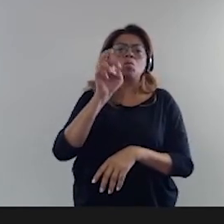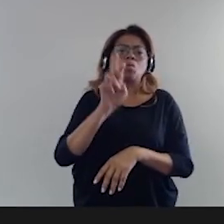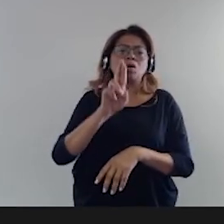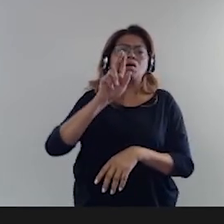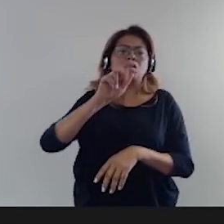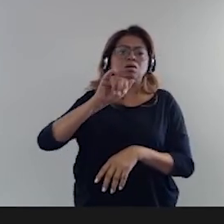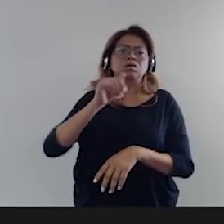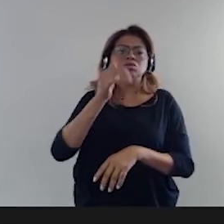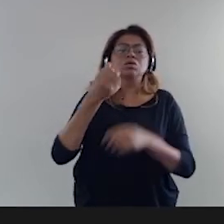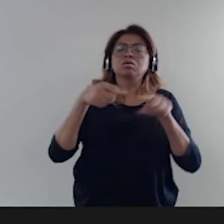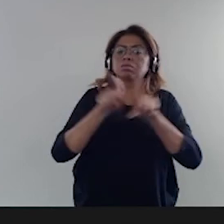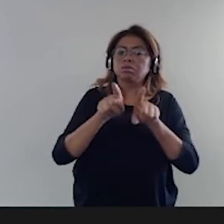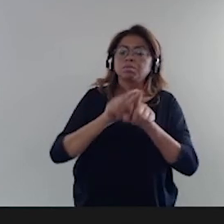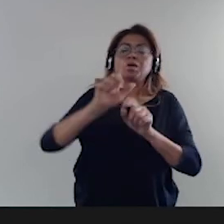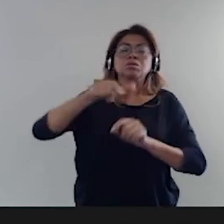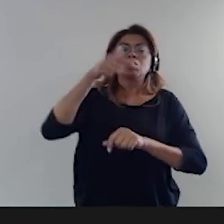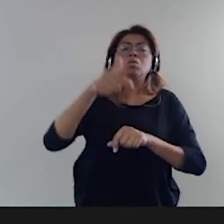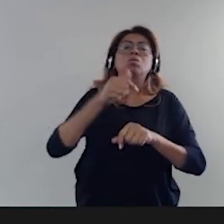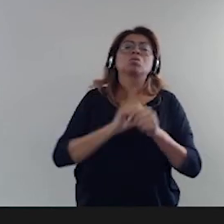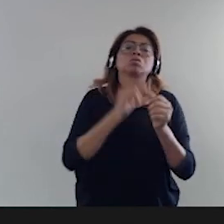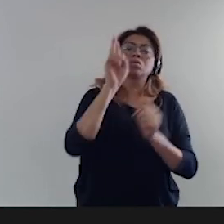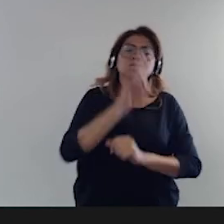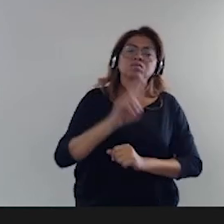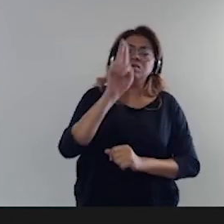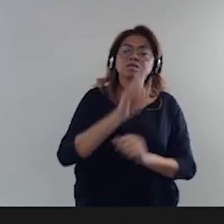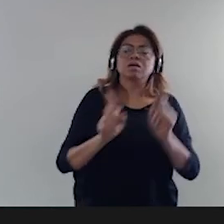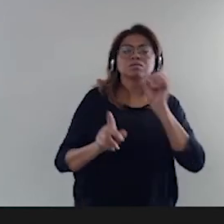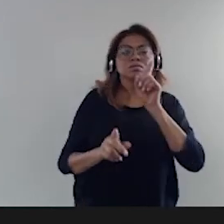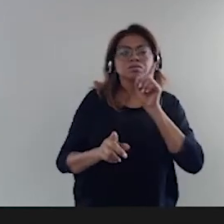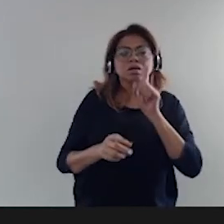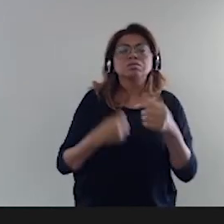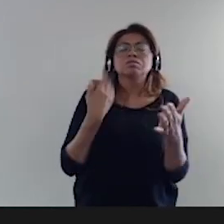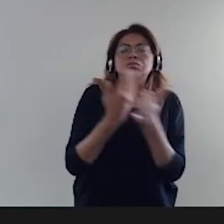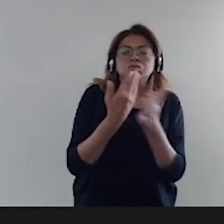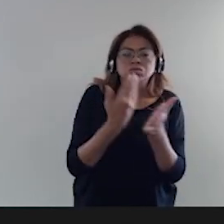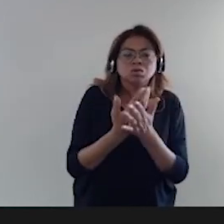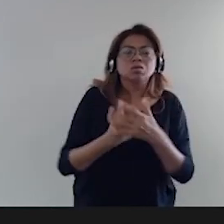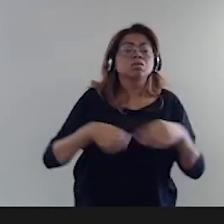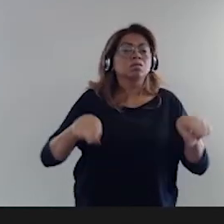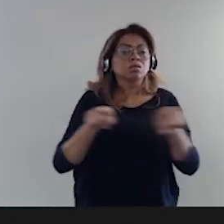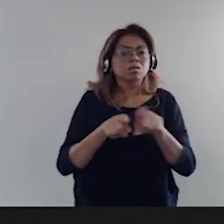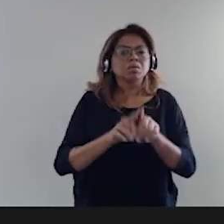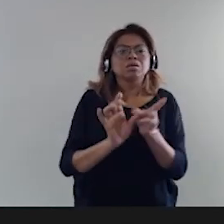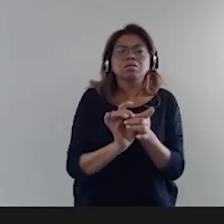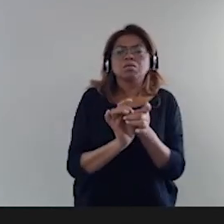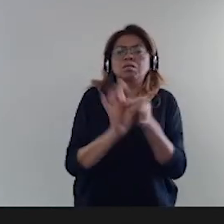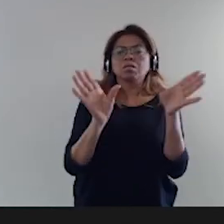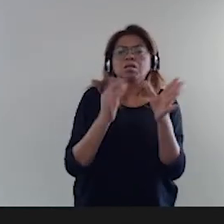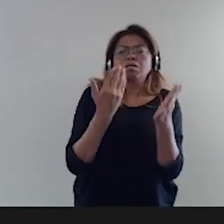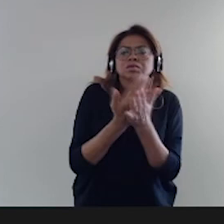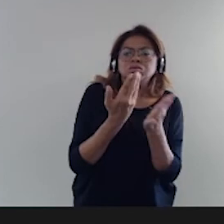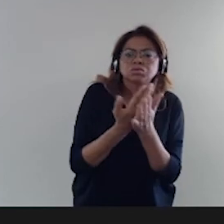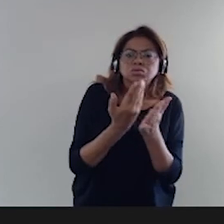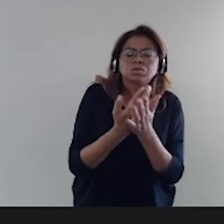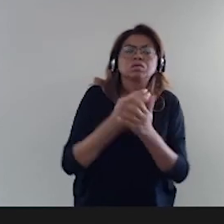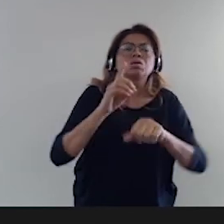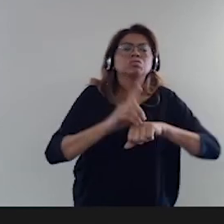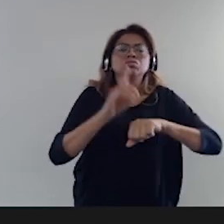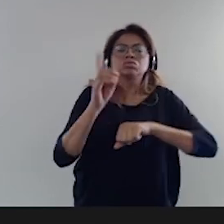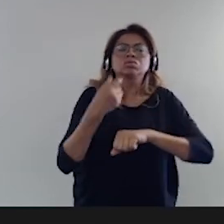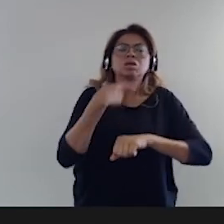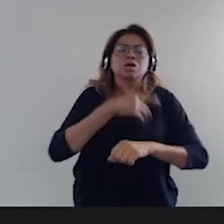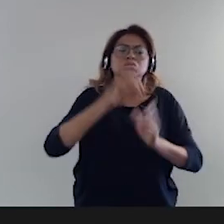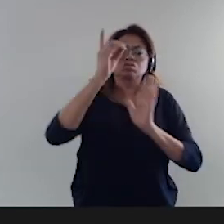título de mestre na Yale Law School, quanto na livre docência também na UERJ, como o doutorado em